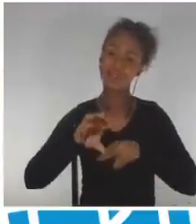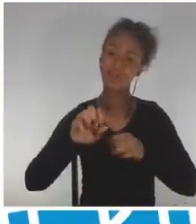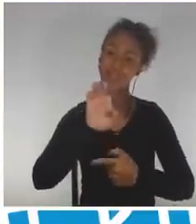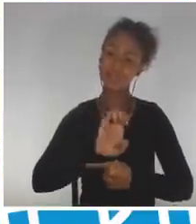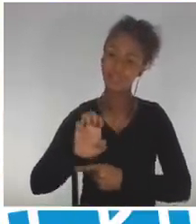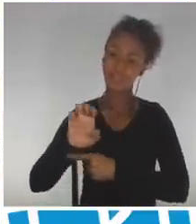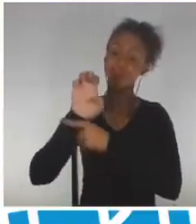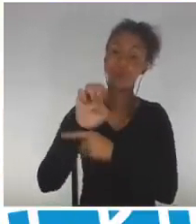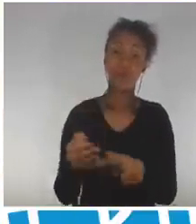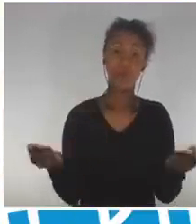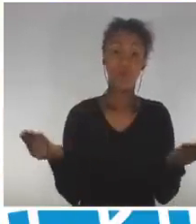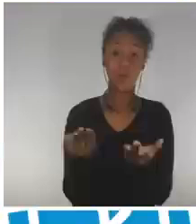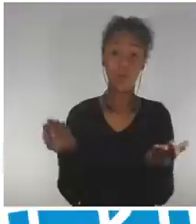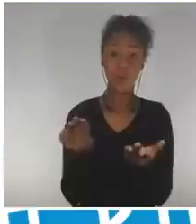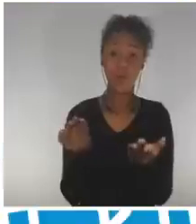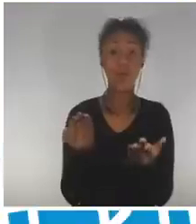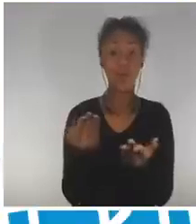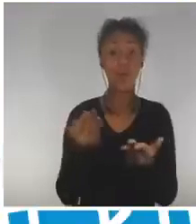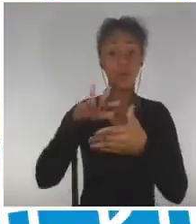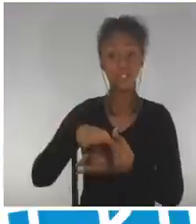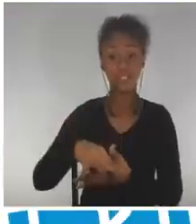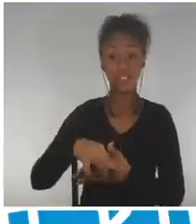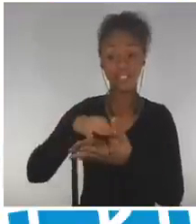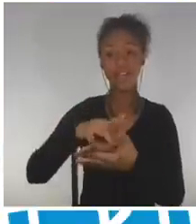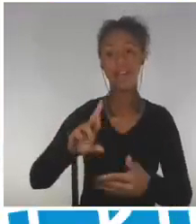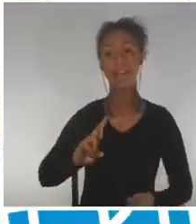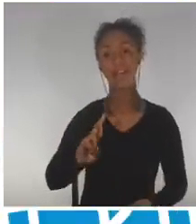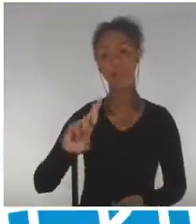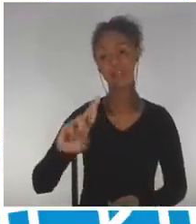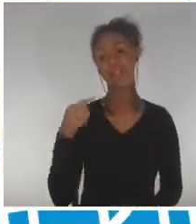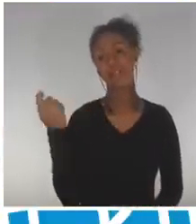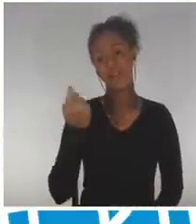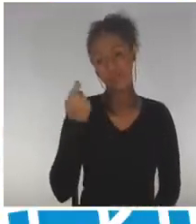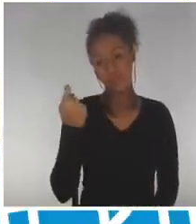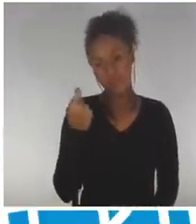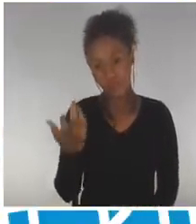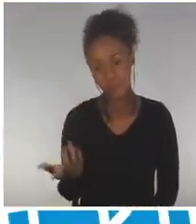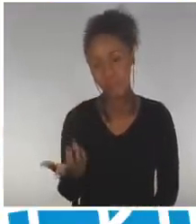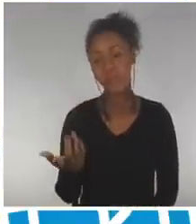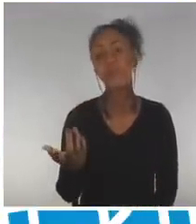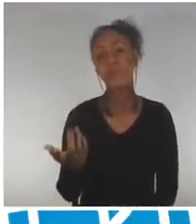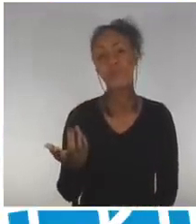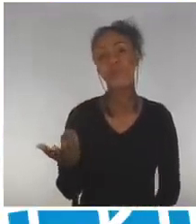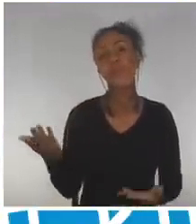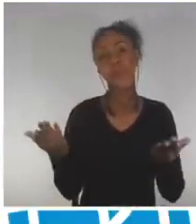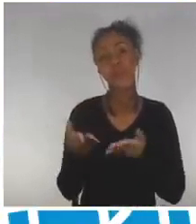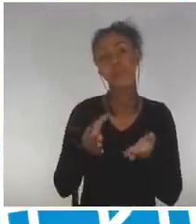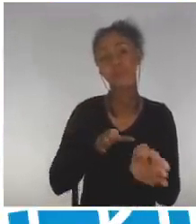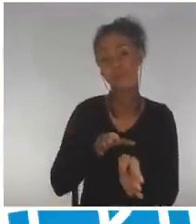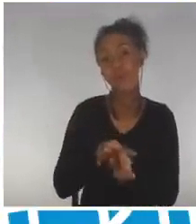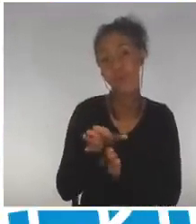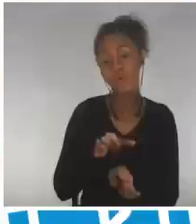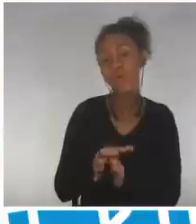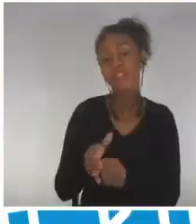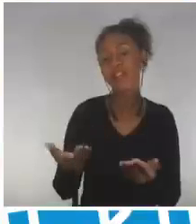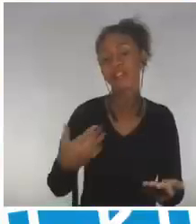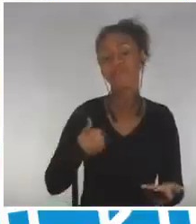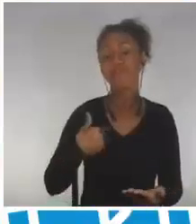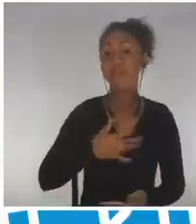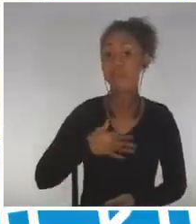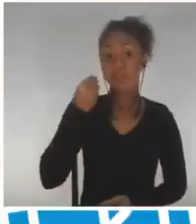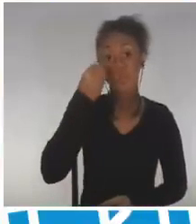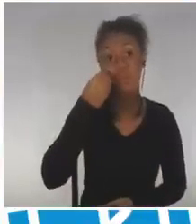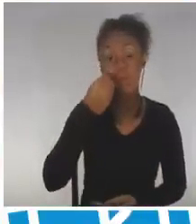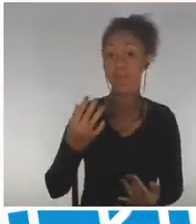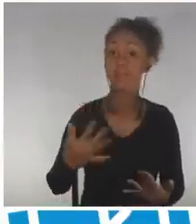à frente e que, nesse momento, representa, à frente do Rio Grande do Sul, e que hoje representa o Conselho. Queria dizer que foi uma tarde muito agradável, espero que a